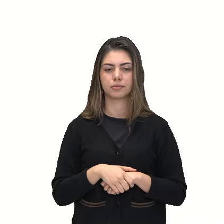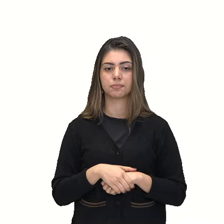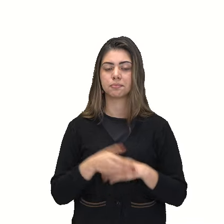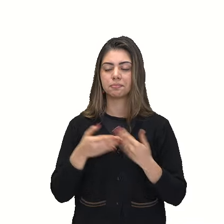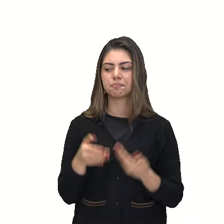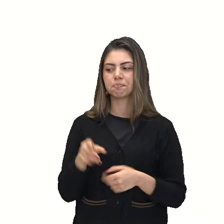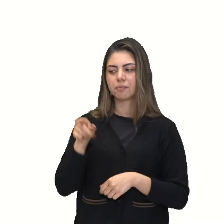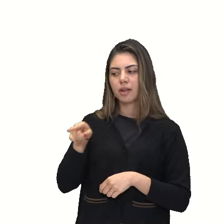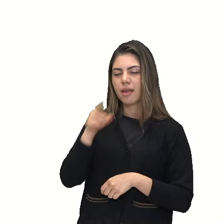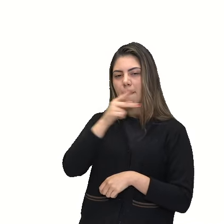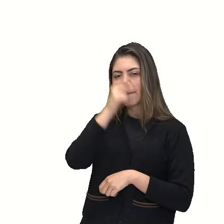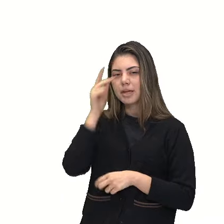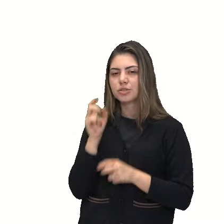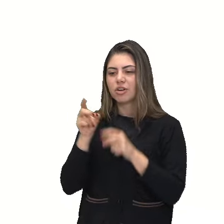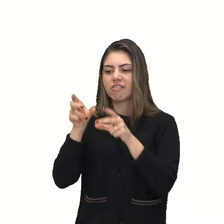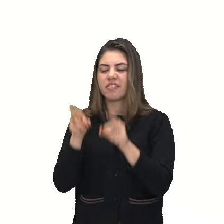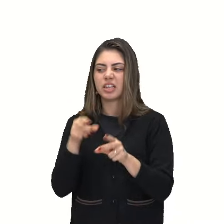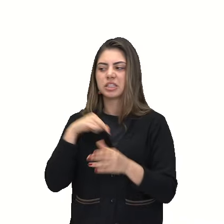confiável.